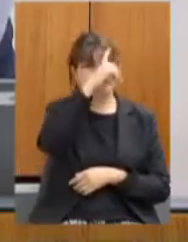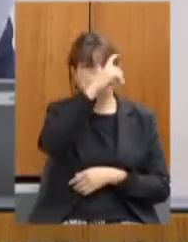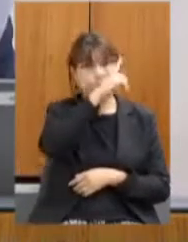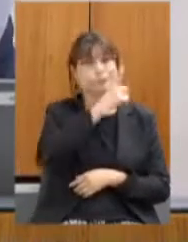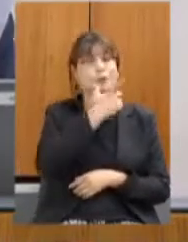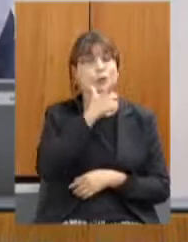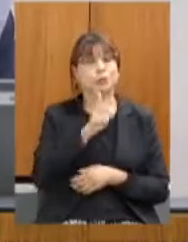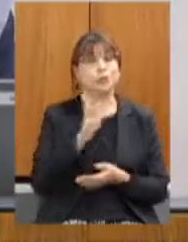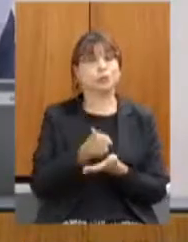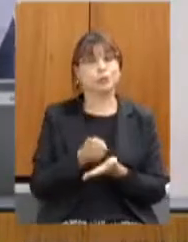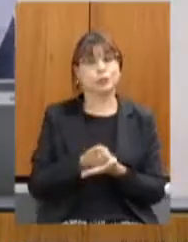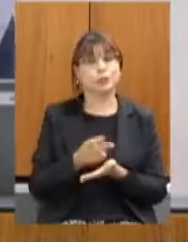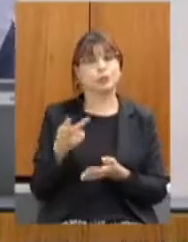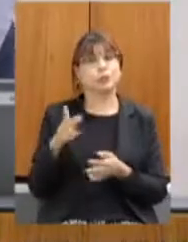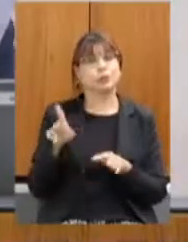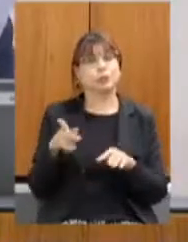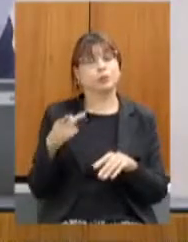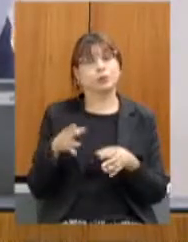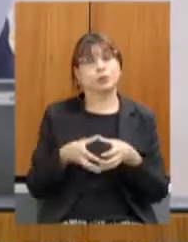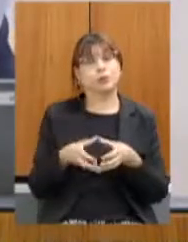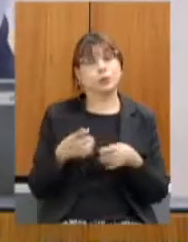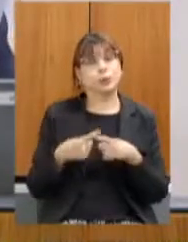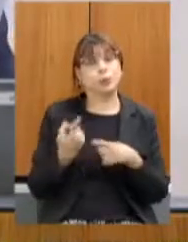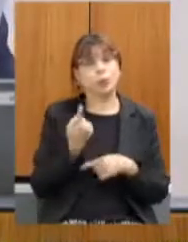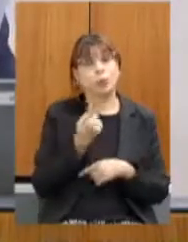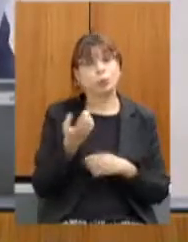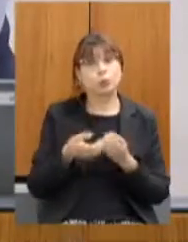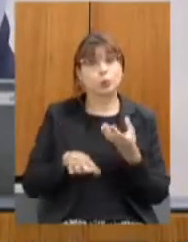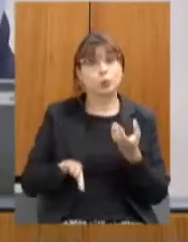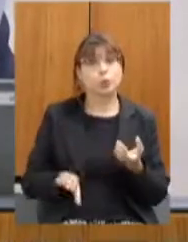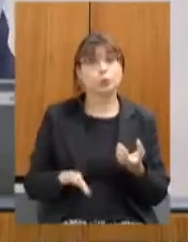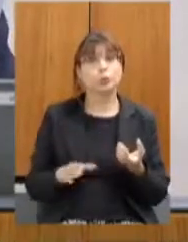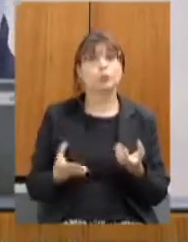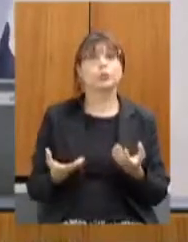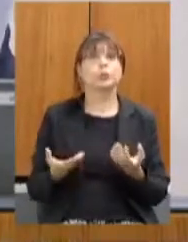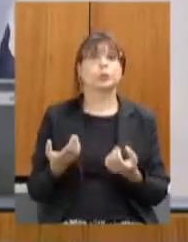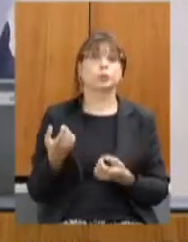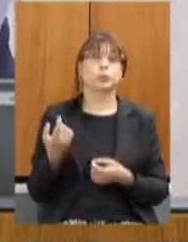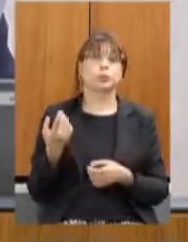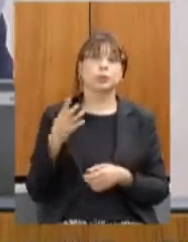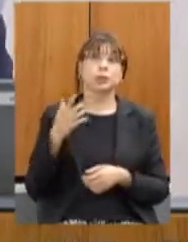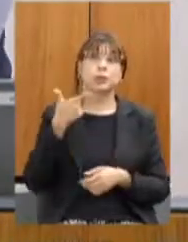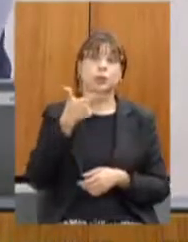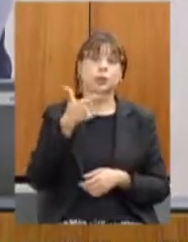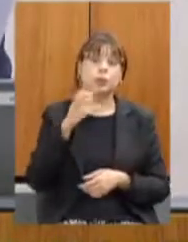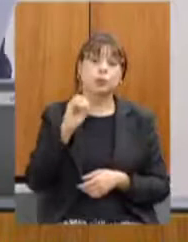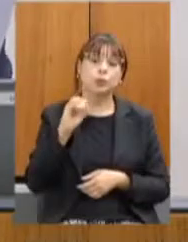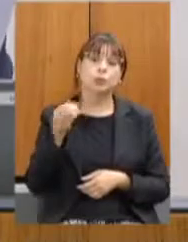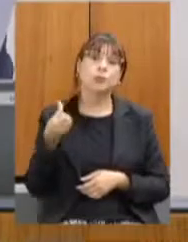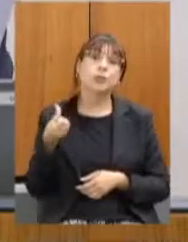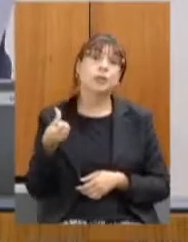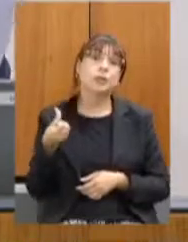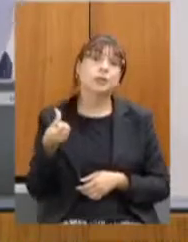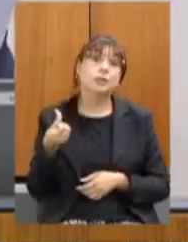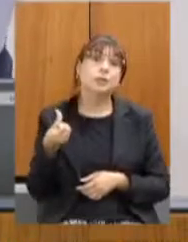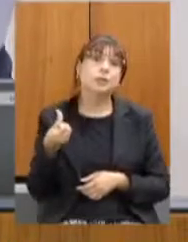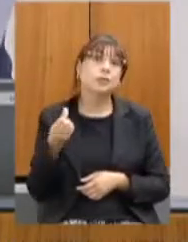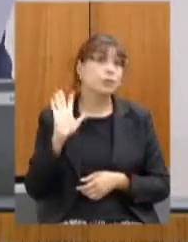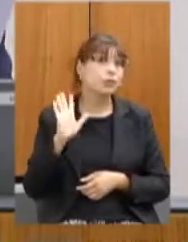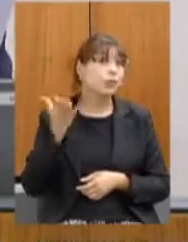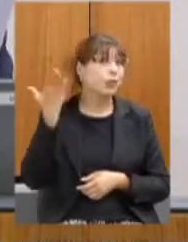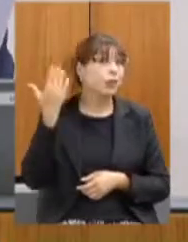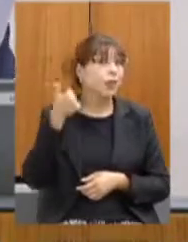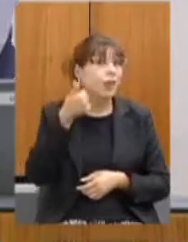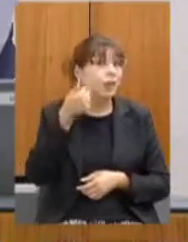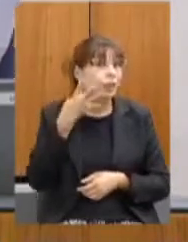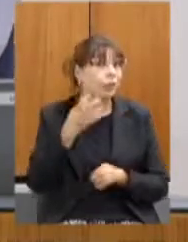de sua equipe pois o último concurso realizado para atender a unidade data de 2006 14